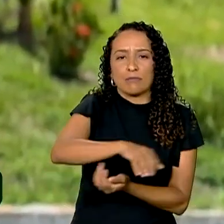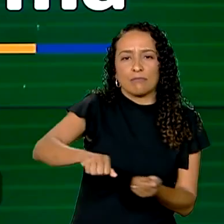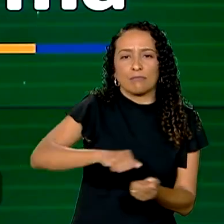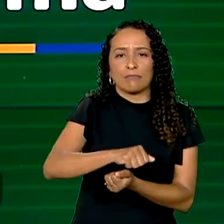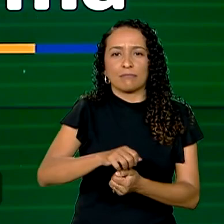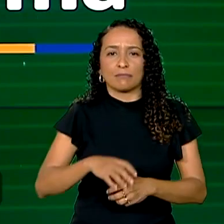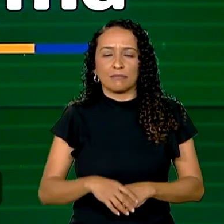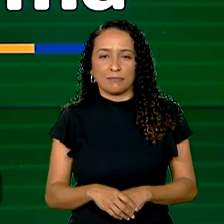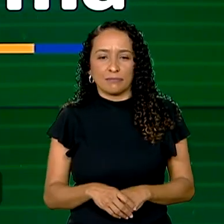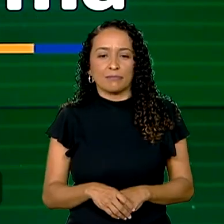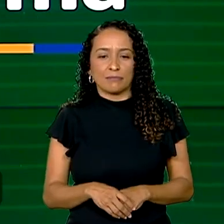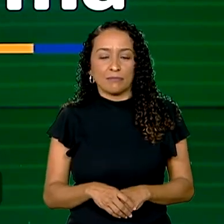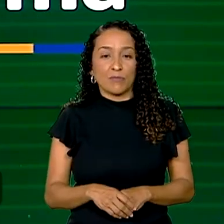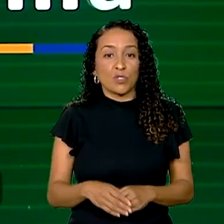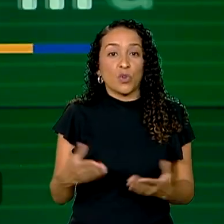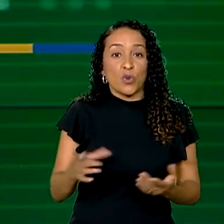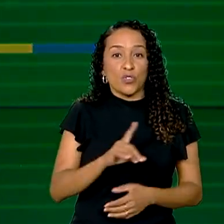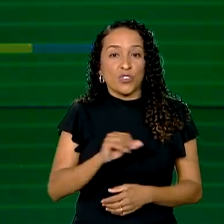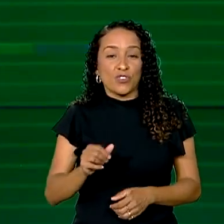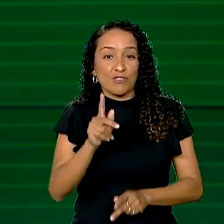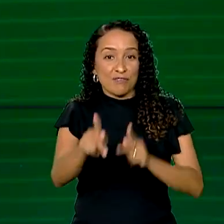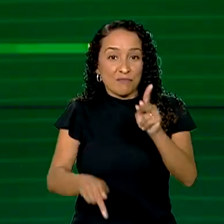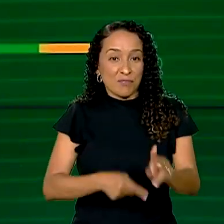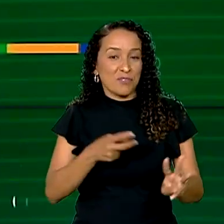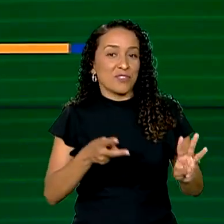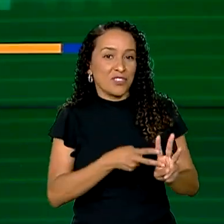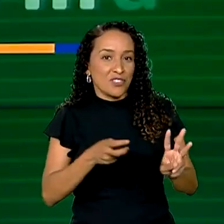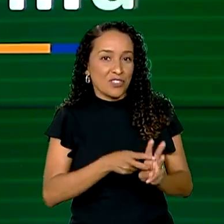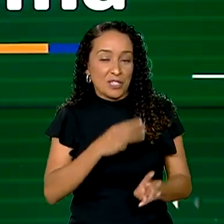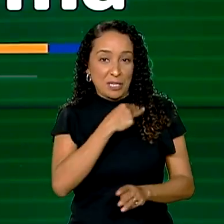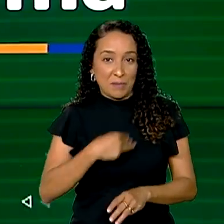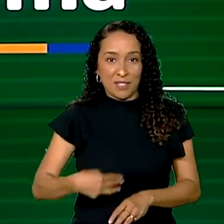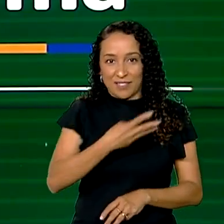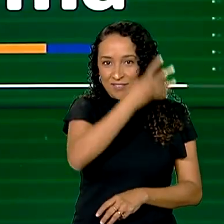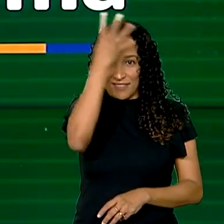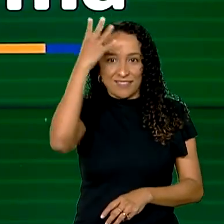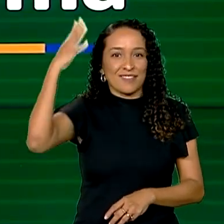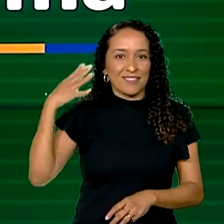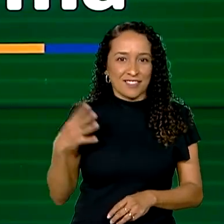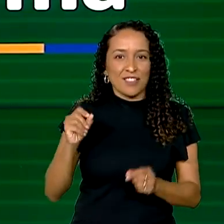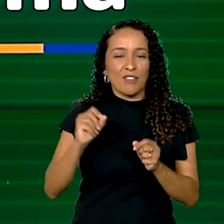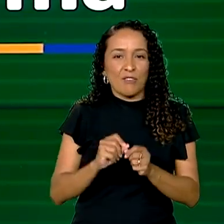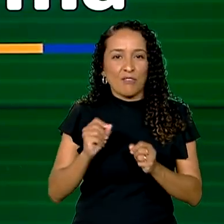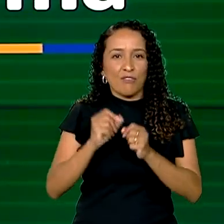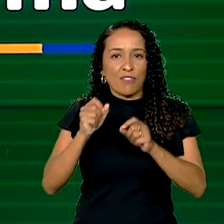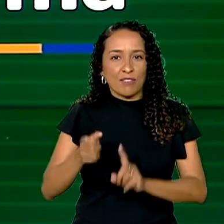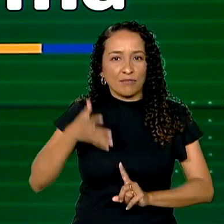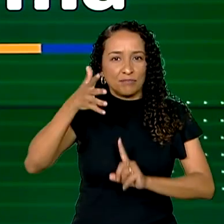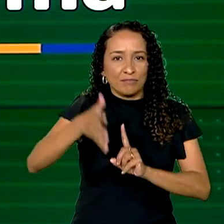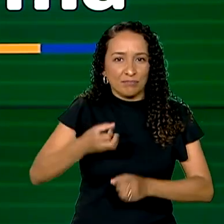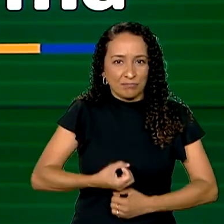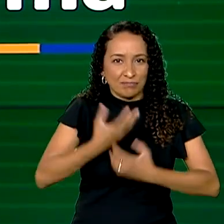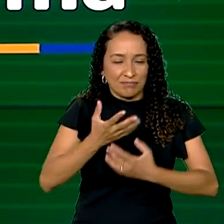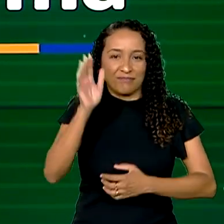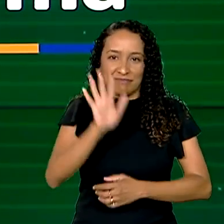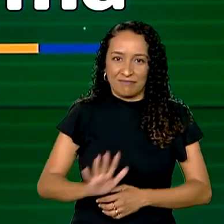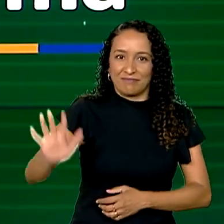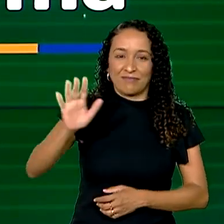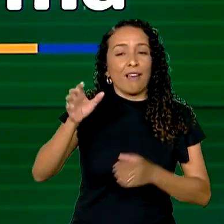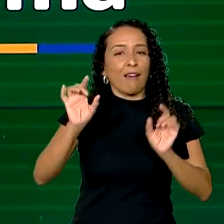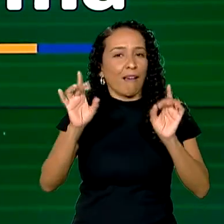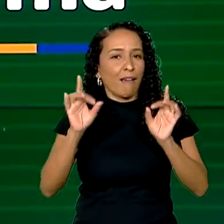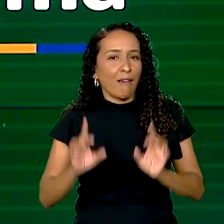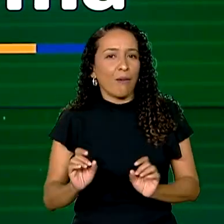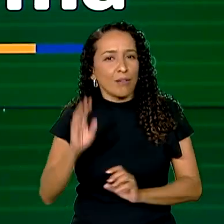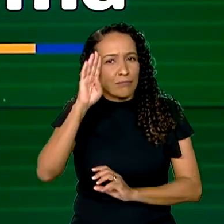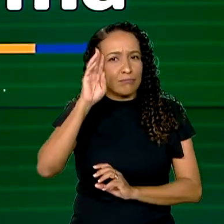sustentabilidade. Hoje é Dia dos Povos Indígenas e a ministra Sônia Guajajara fez um pronunciamento em rede nacional. Ela destacou